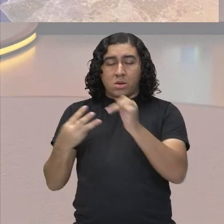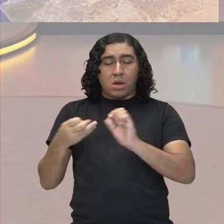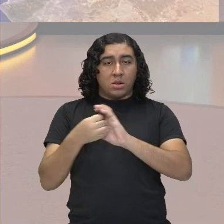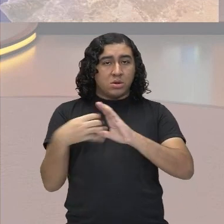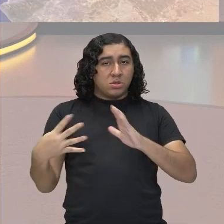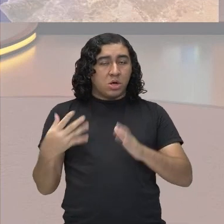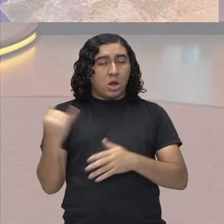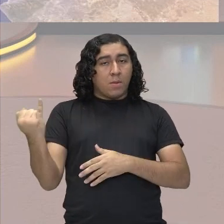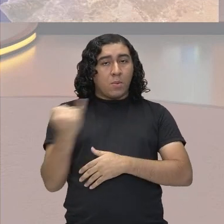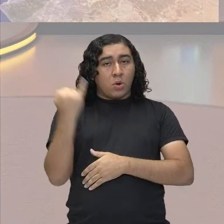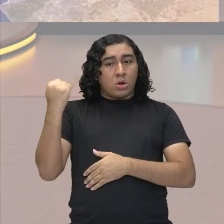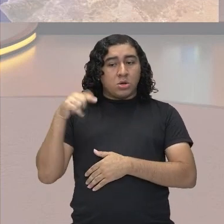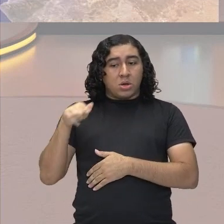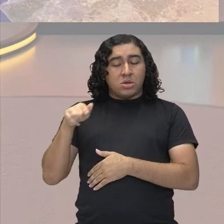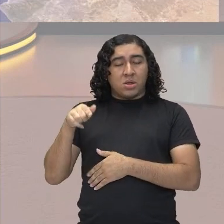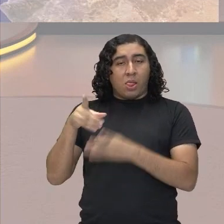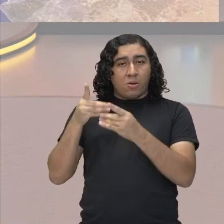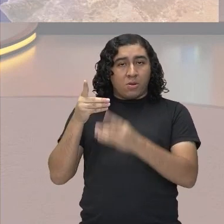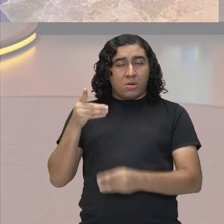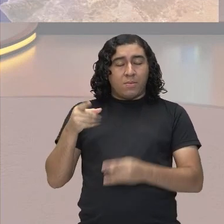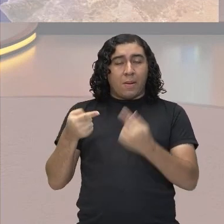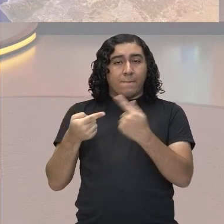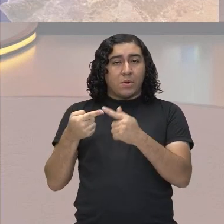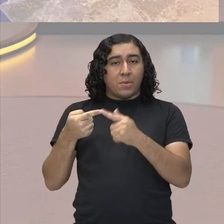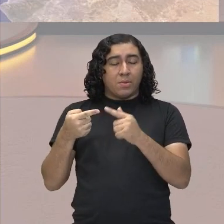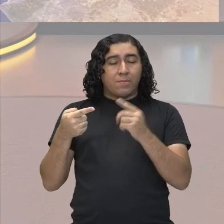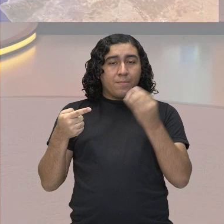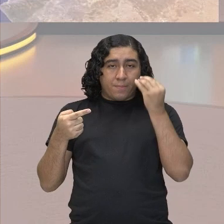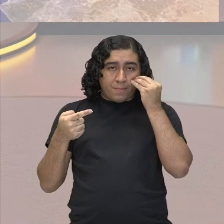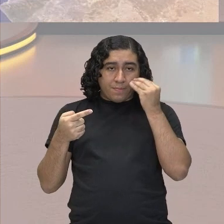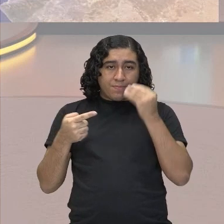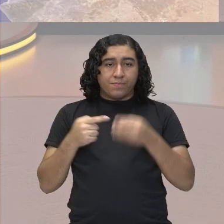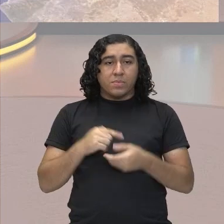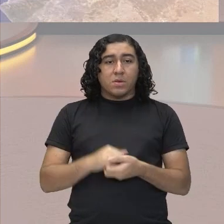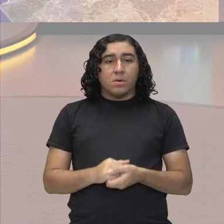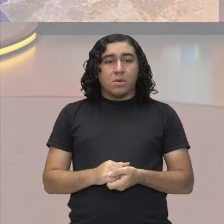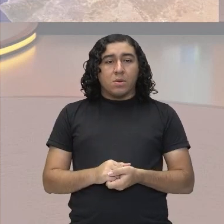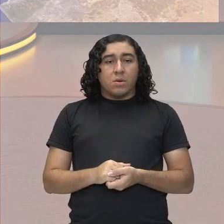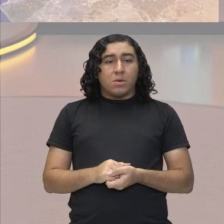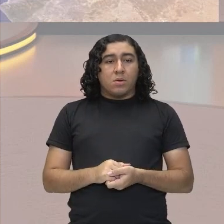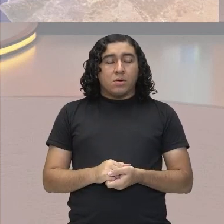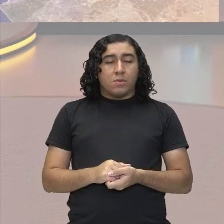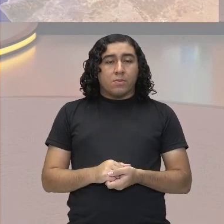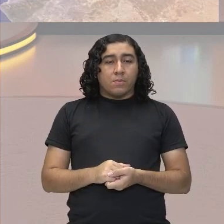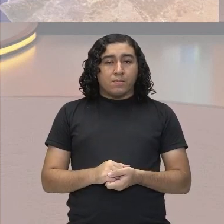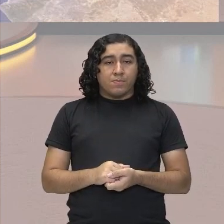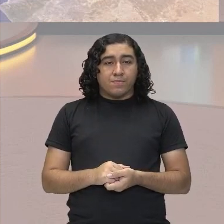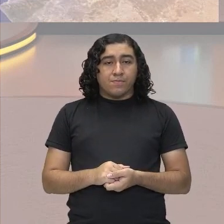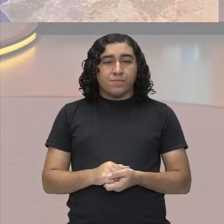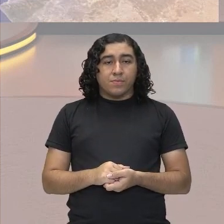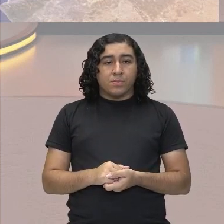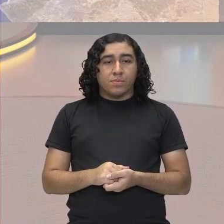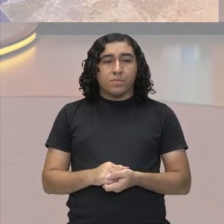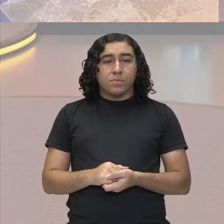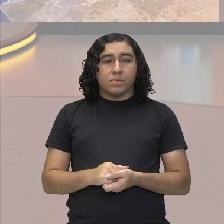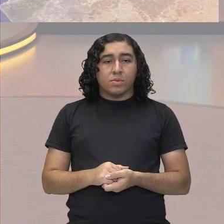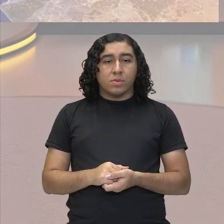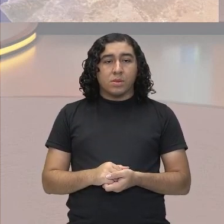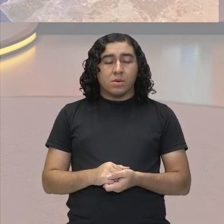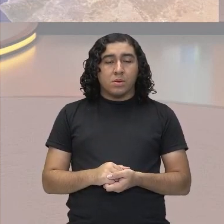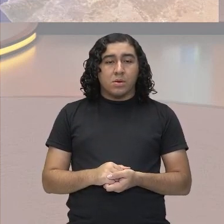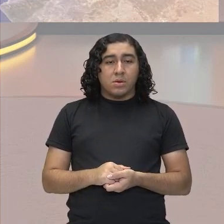características importantes dessa modernidade. Primeiro, vamos lá, vamos ver aqui a nossa Primeiro, ela diz assim, sem